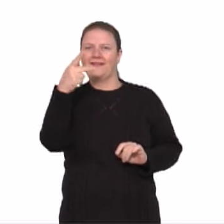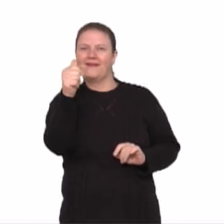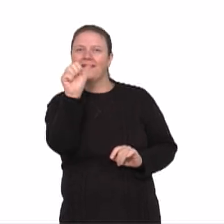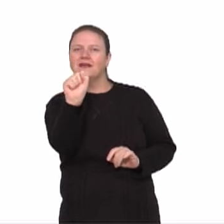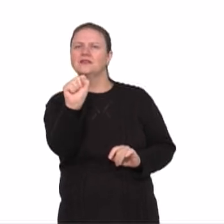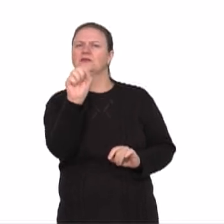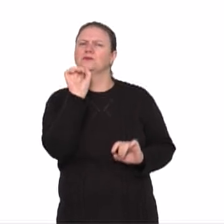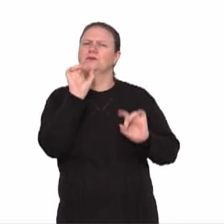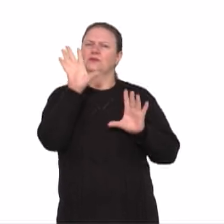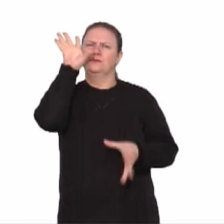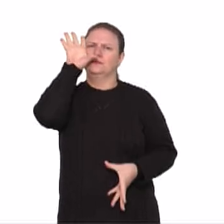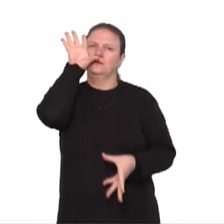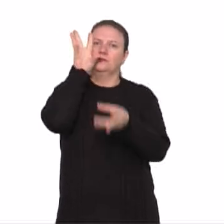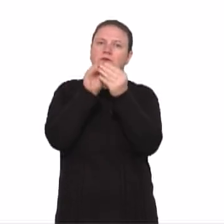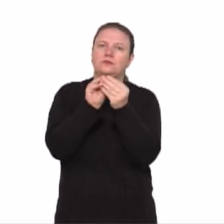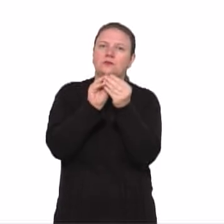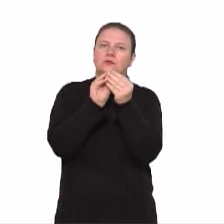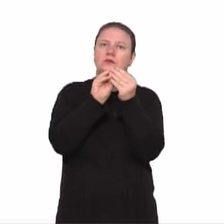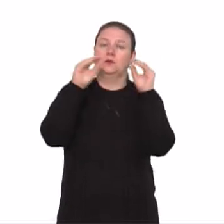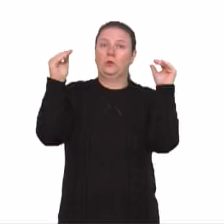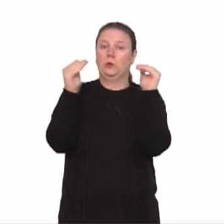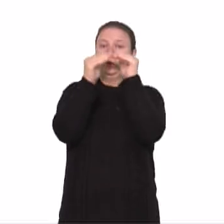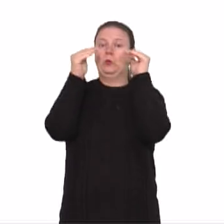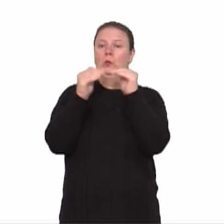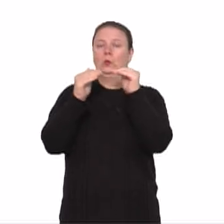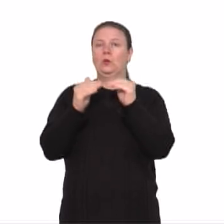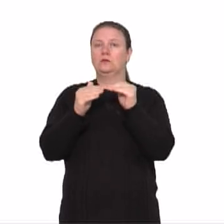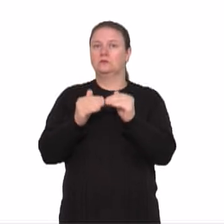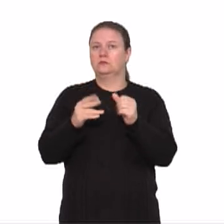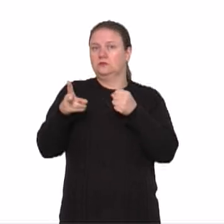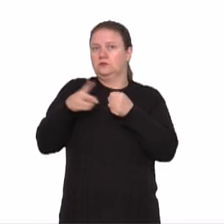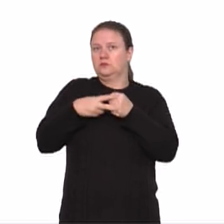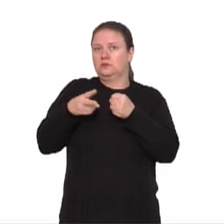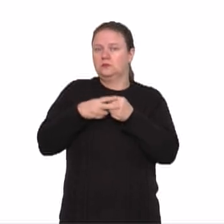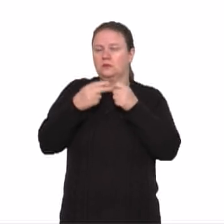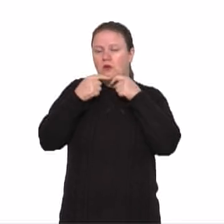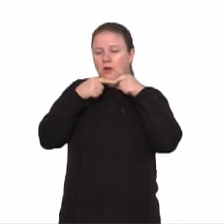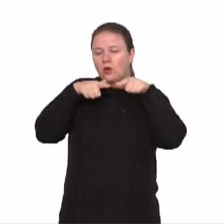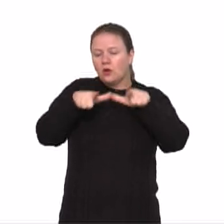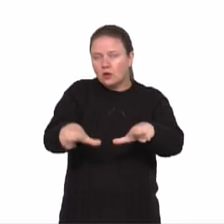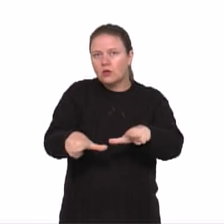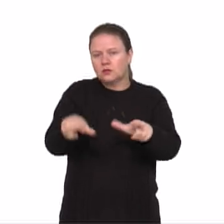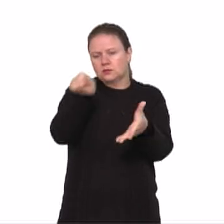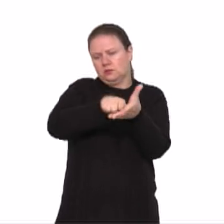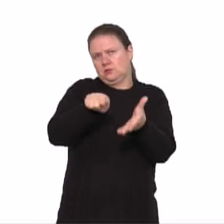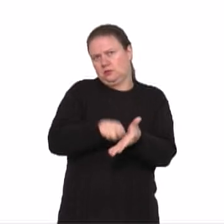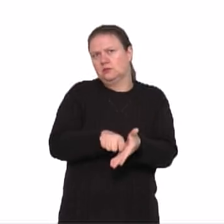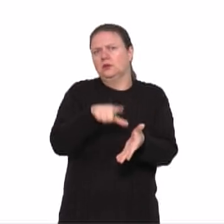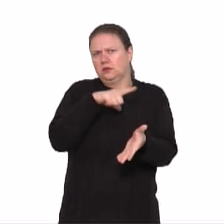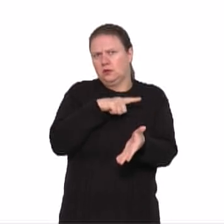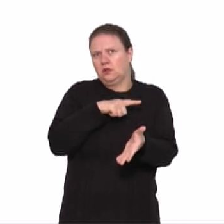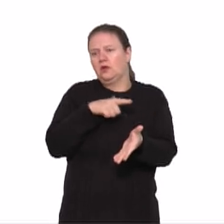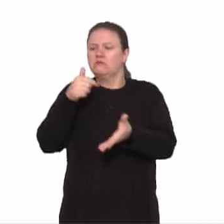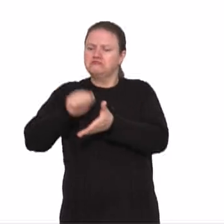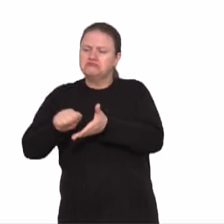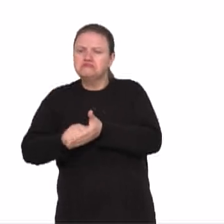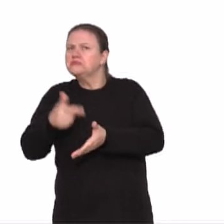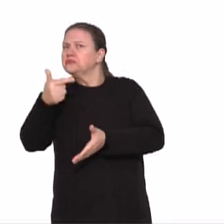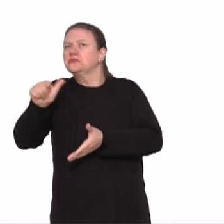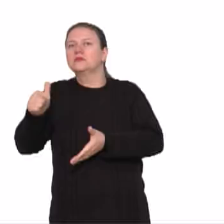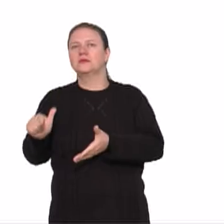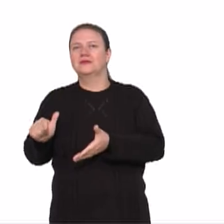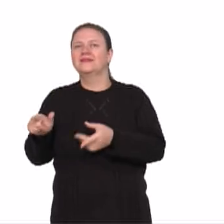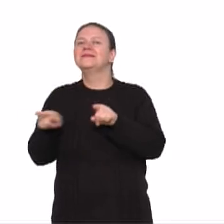vai fazer uma retomada de concordância verbal e da linguagem verbal e não verbal, que são recursos estilísticos